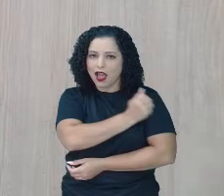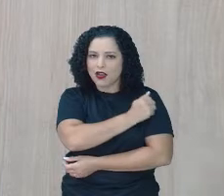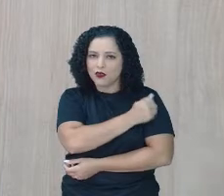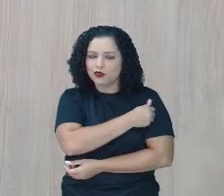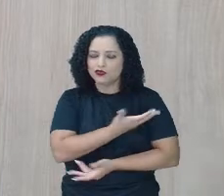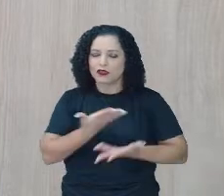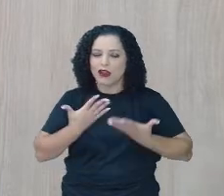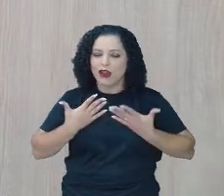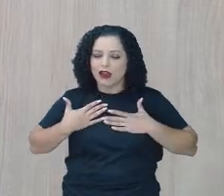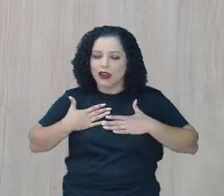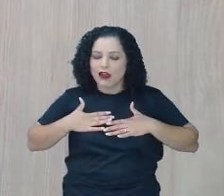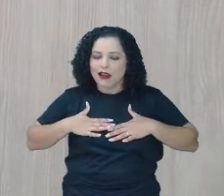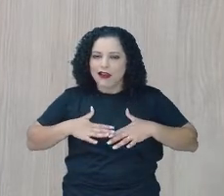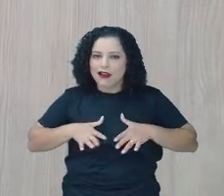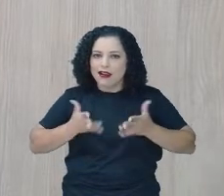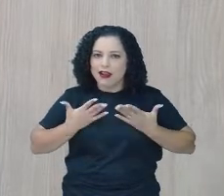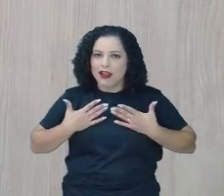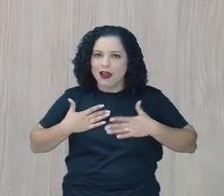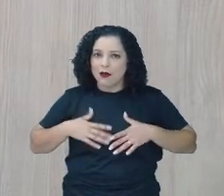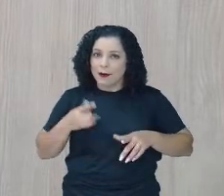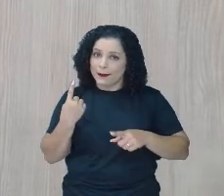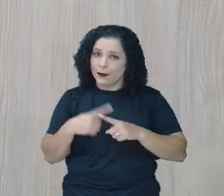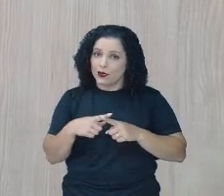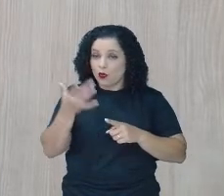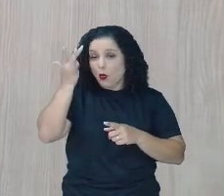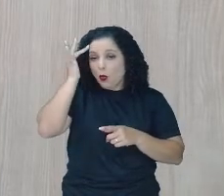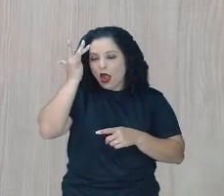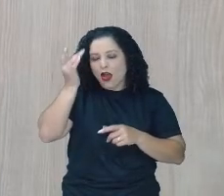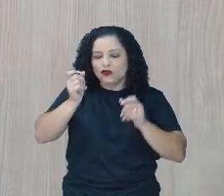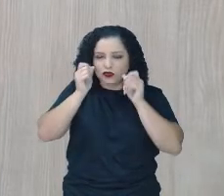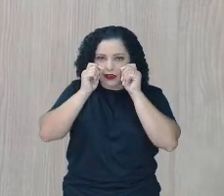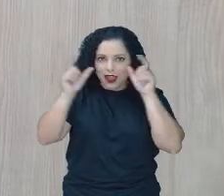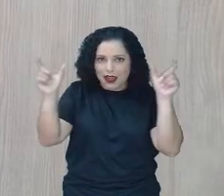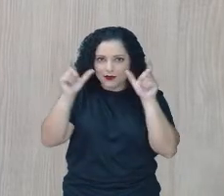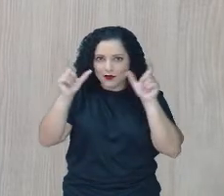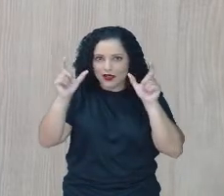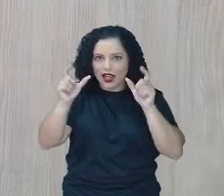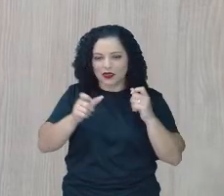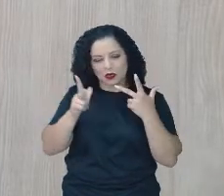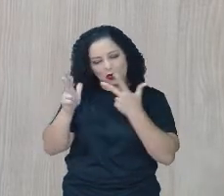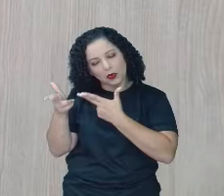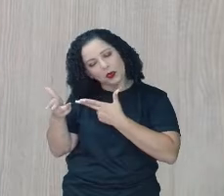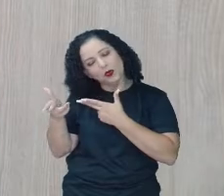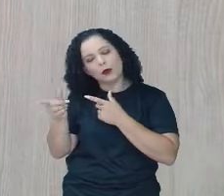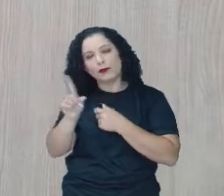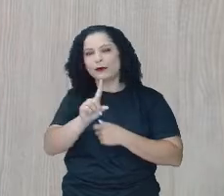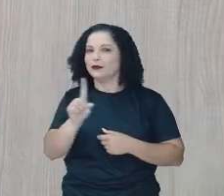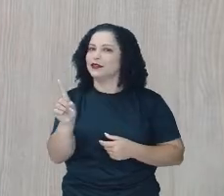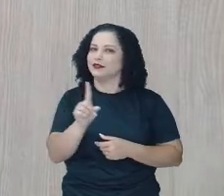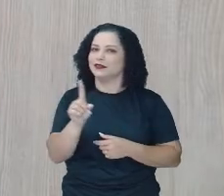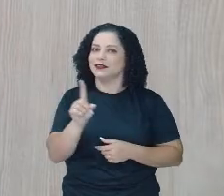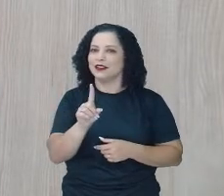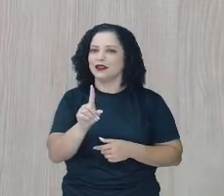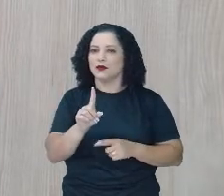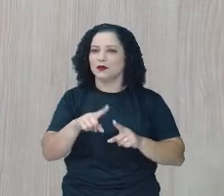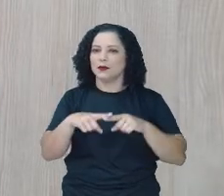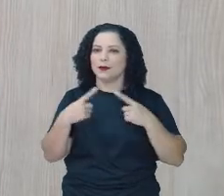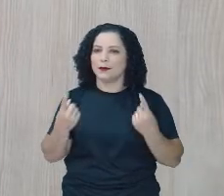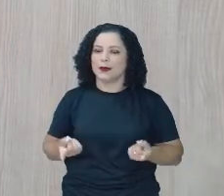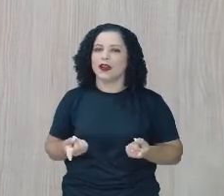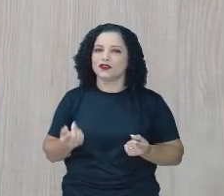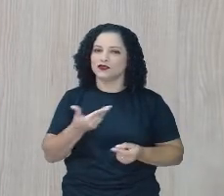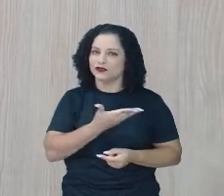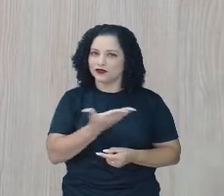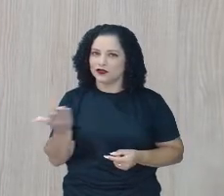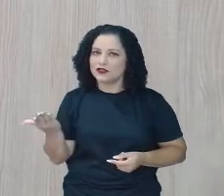torcendo que eles estejam quietinhos, porque eles estão prestando atenção na aula. E não dormindo, né? A aula é cedo, E nem né? dormindo, não indiferente a gente. Ah, mas Jesus. qualquer coisa, vocês vão pagar os